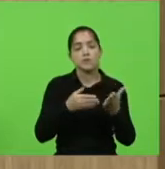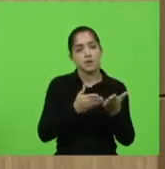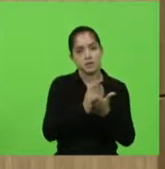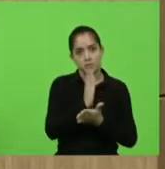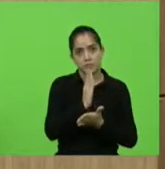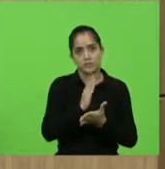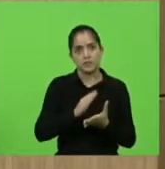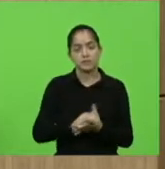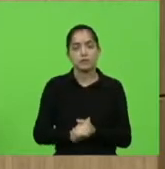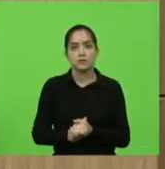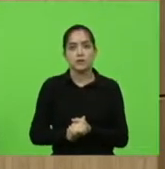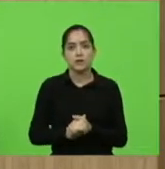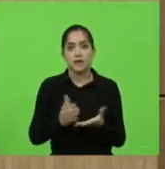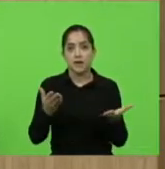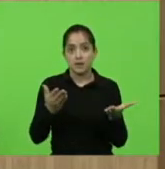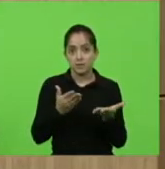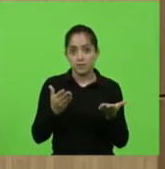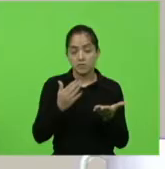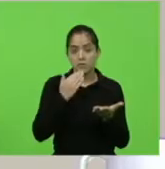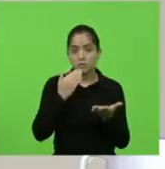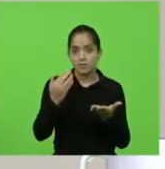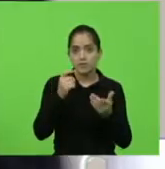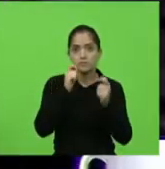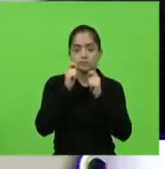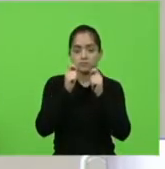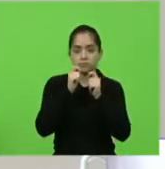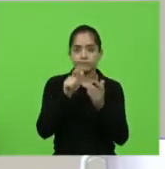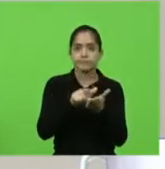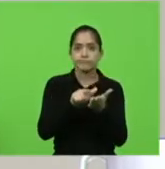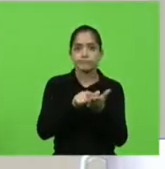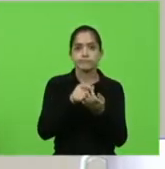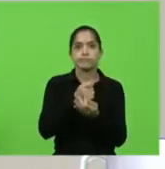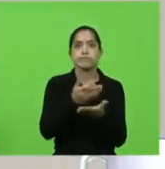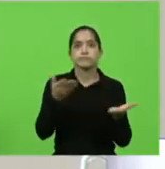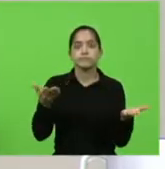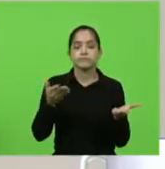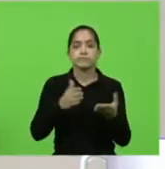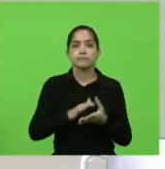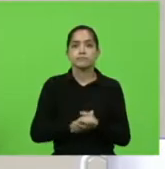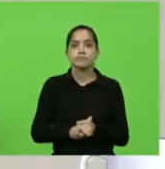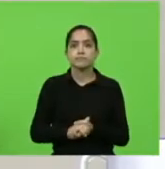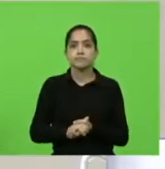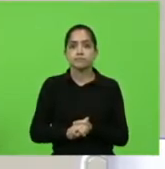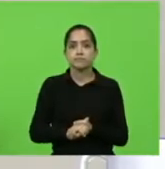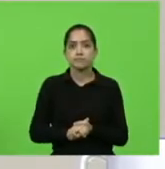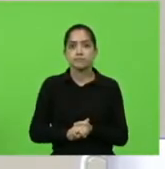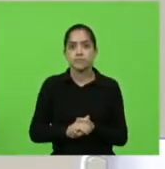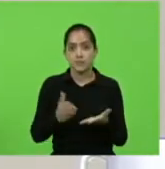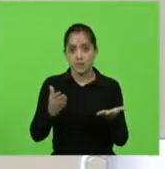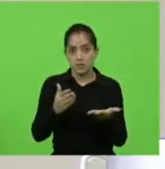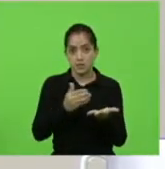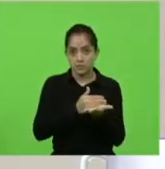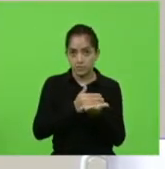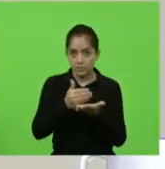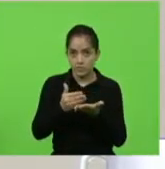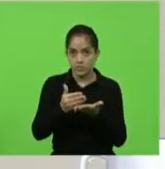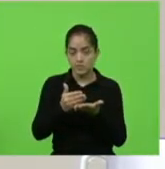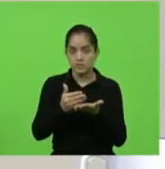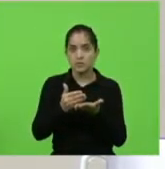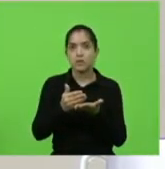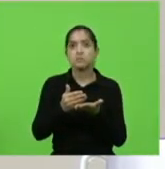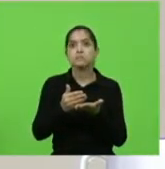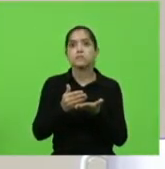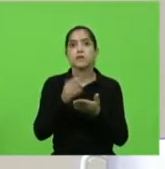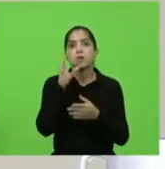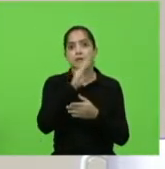aprovado. Solicito assessoria que proceda à distribuição de expediente. Já entraremos em breves comunicações e